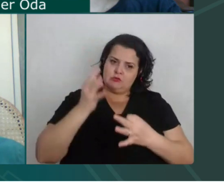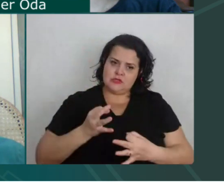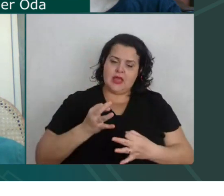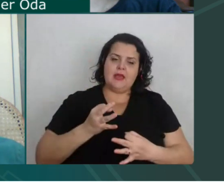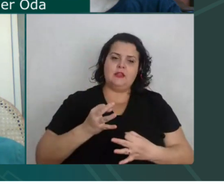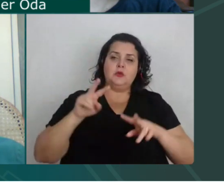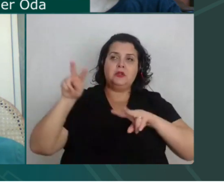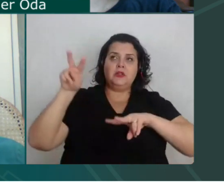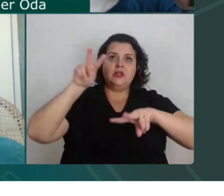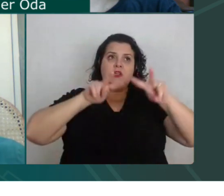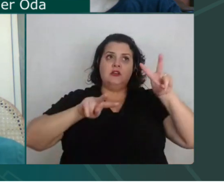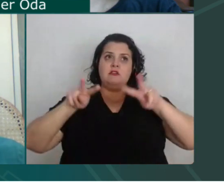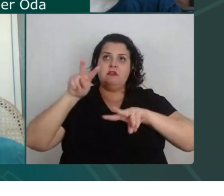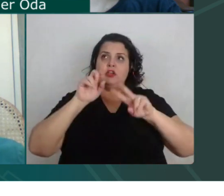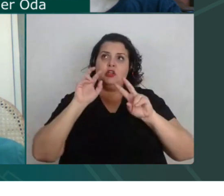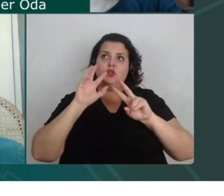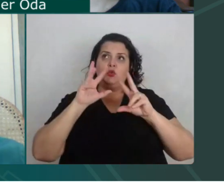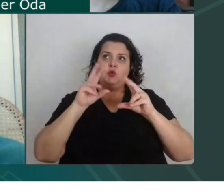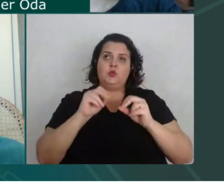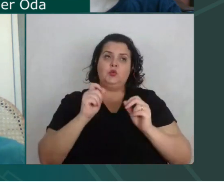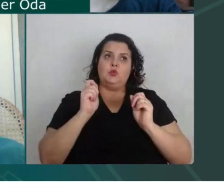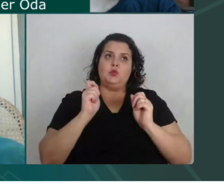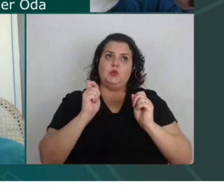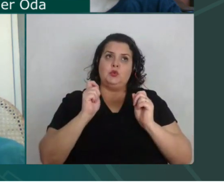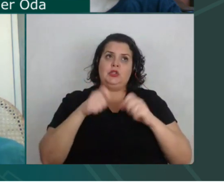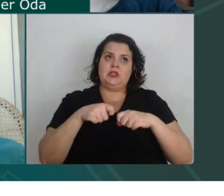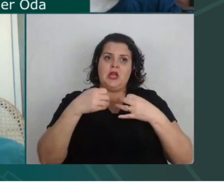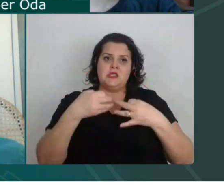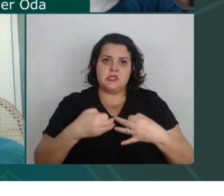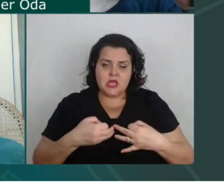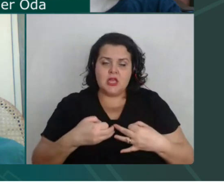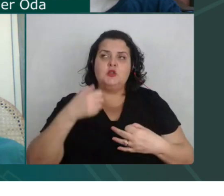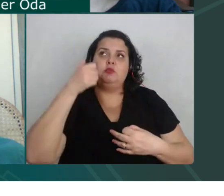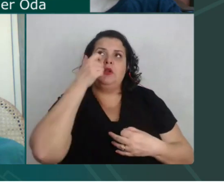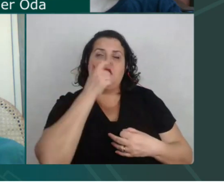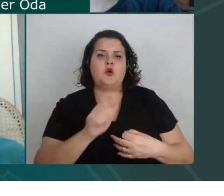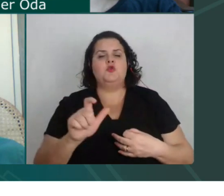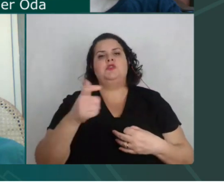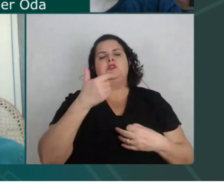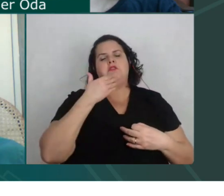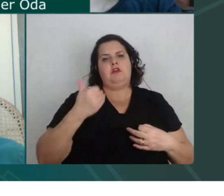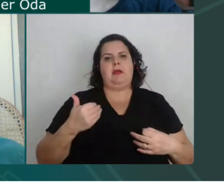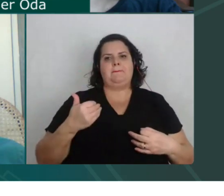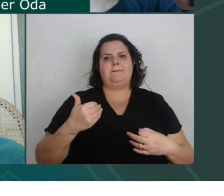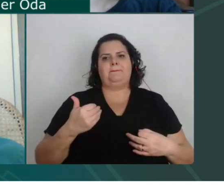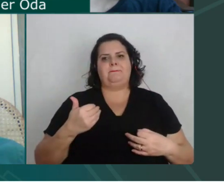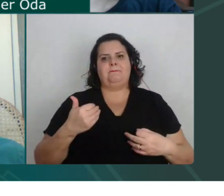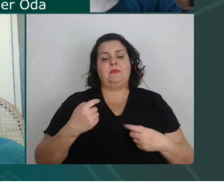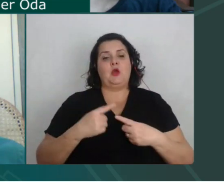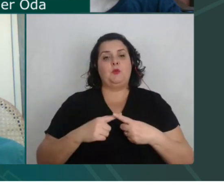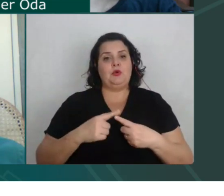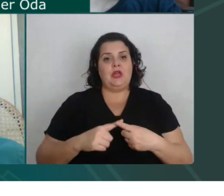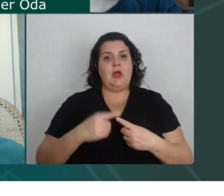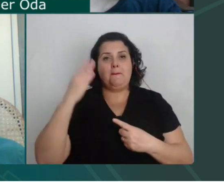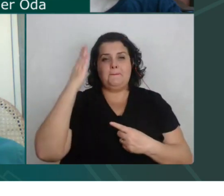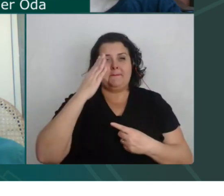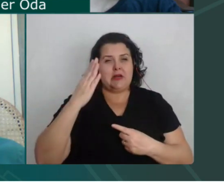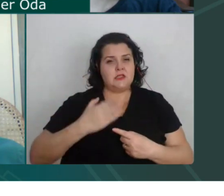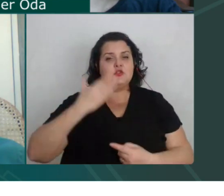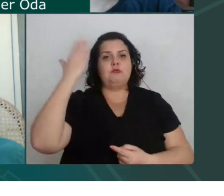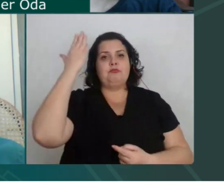for melhor, e realmente o Brasil provou, né? Eu acho que se a gente não tivesse, com toda